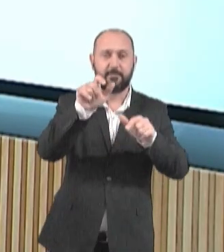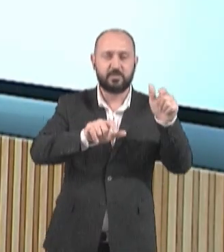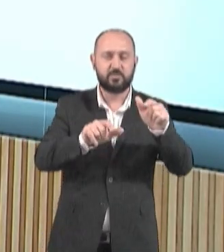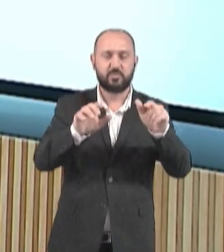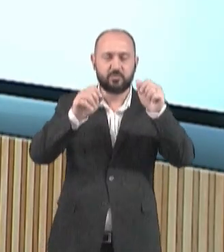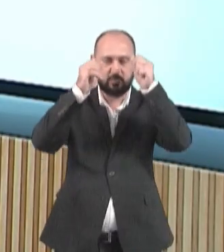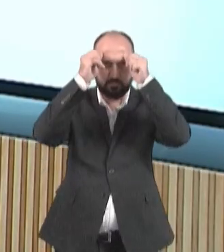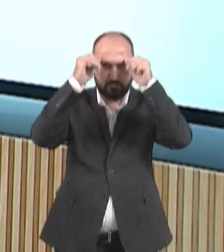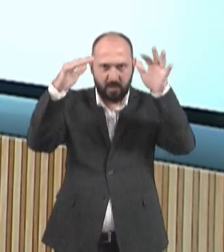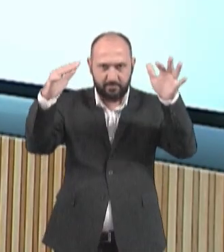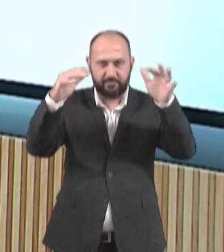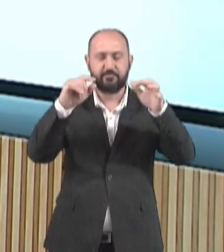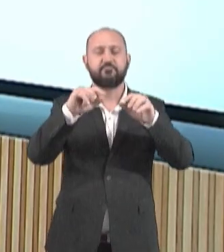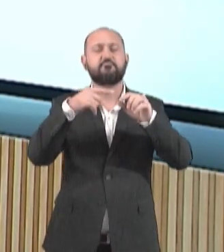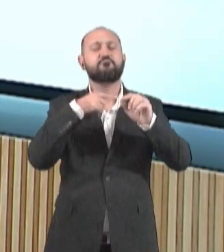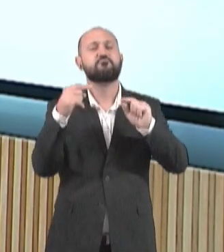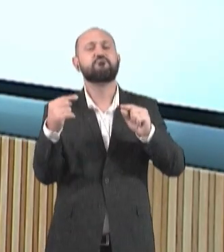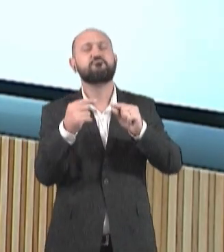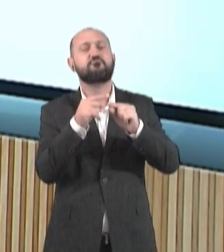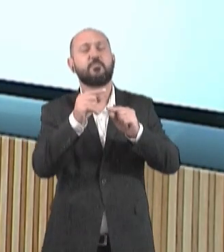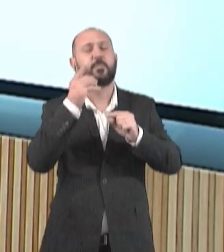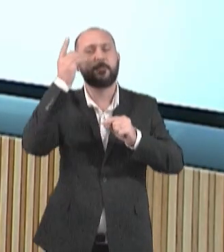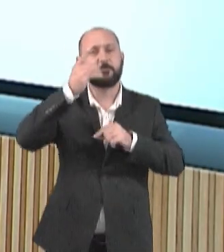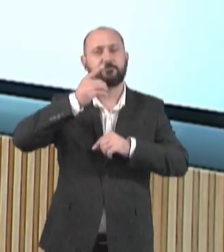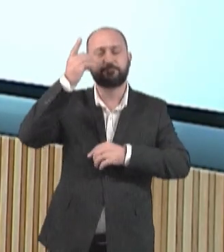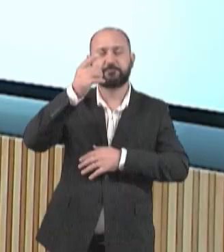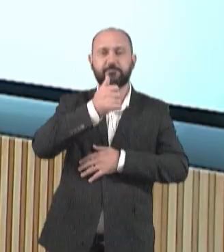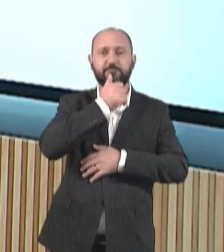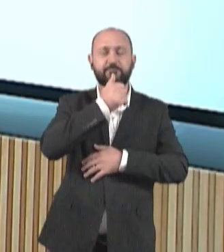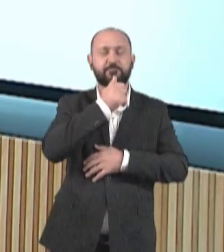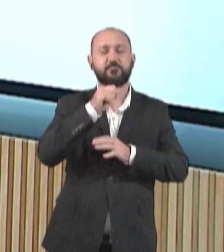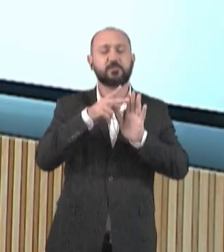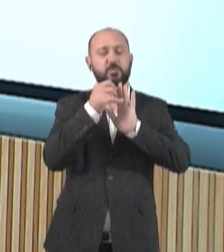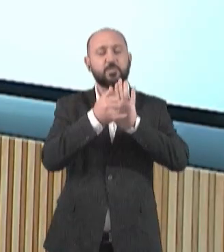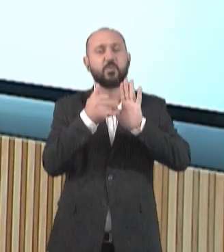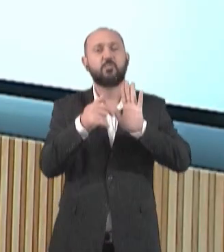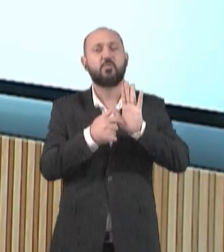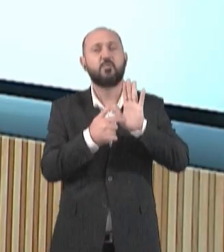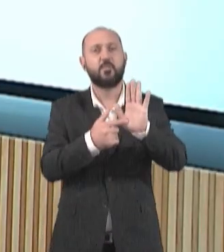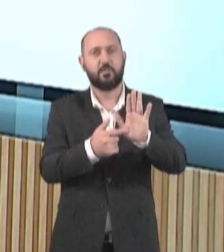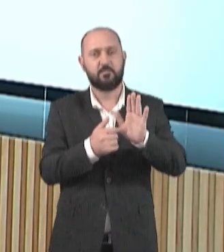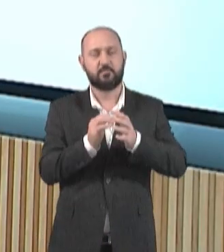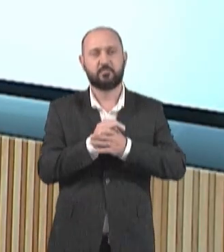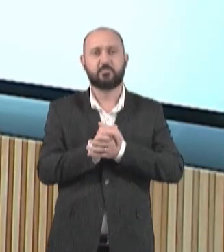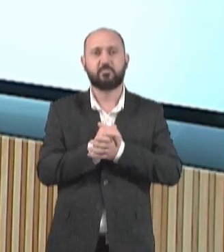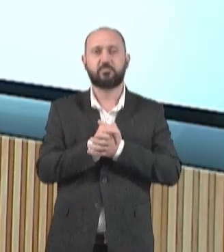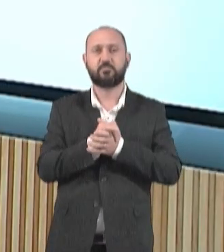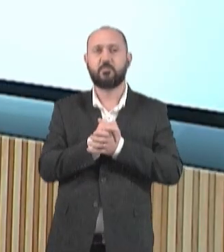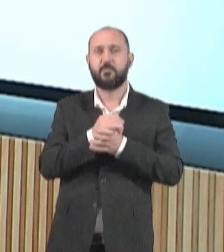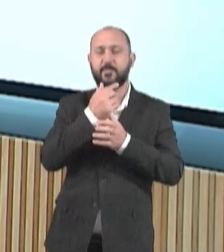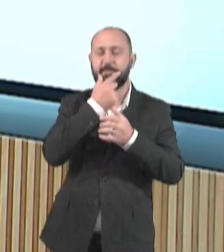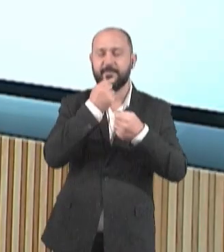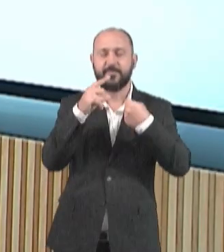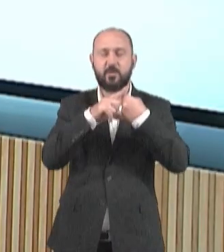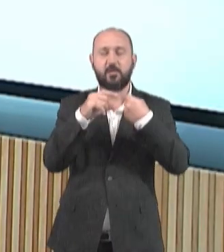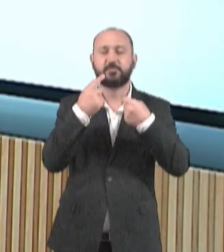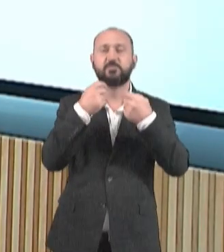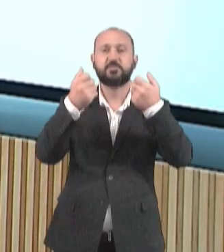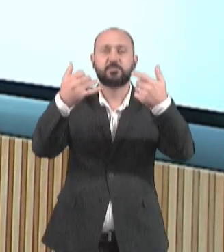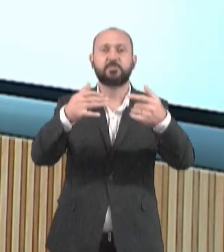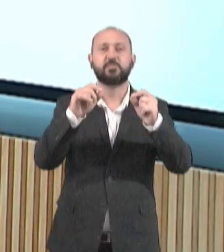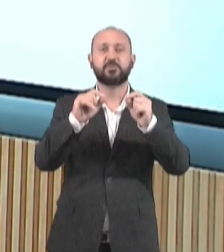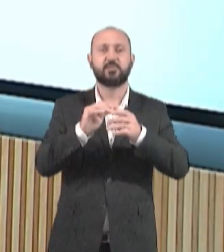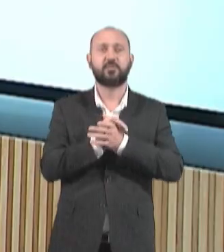com TEA. O que traz o deputado Neno Razuc nesse projeto de lei? A gente até trouxe um artigo do PL que